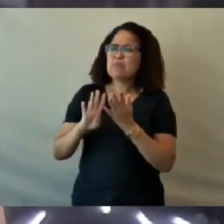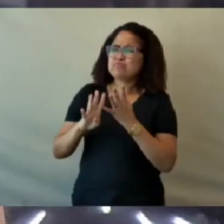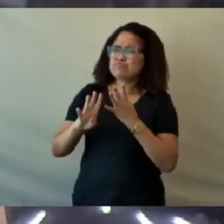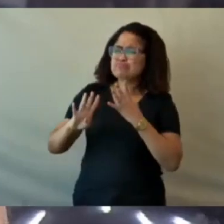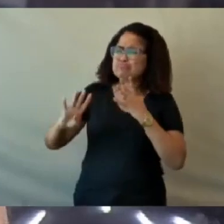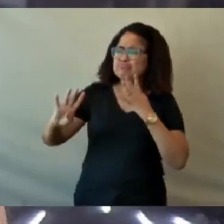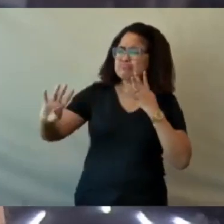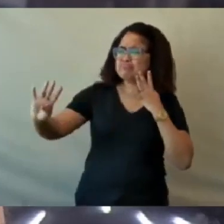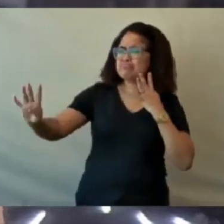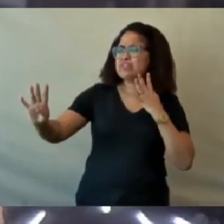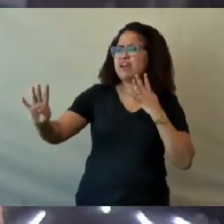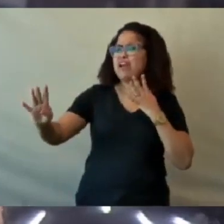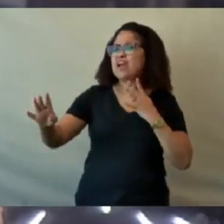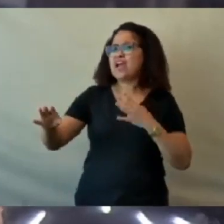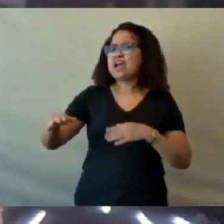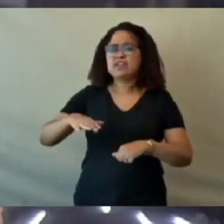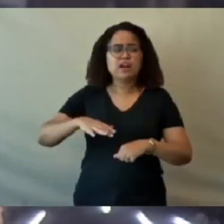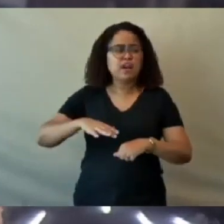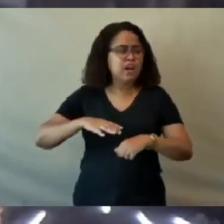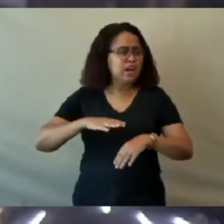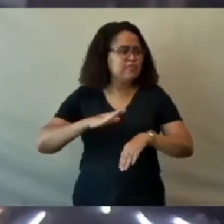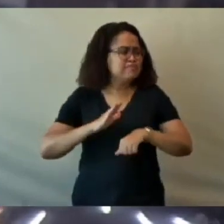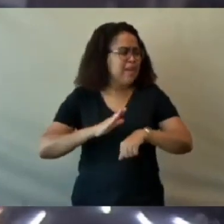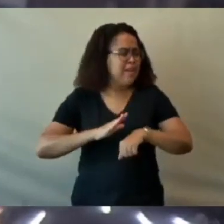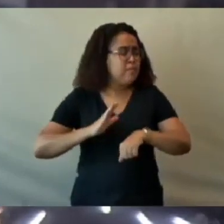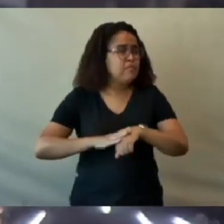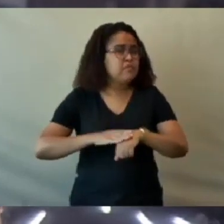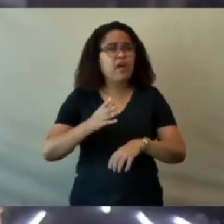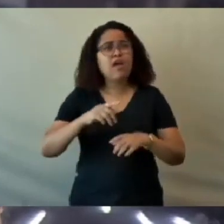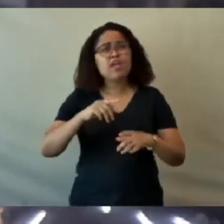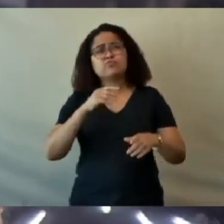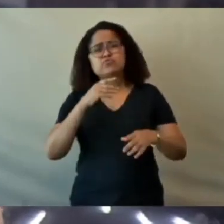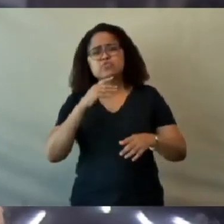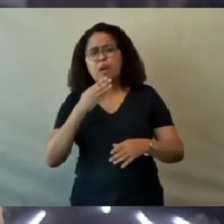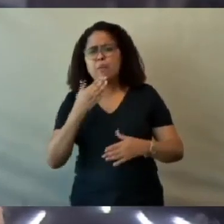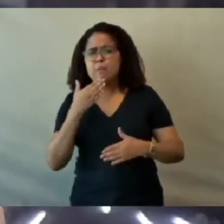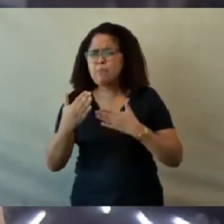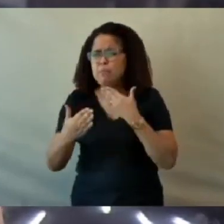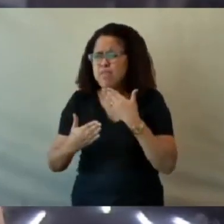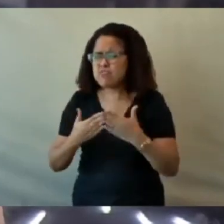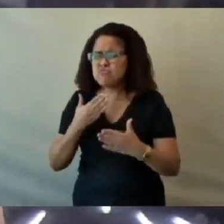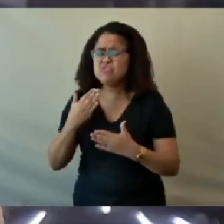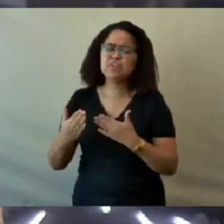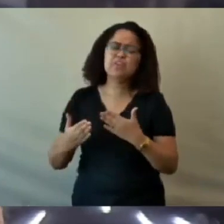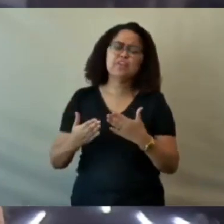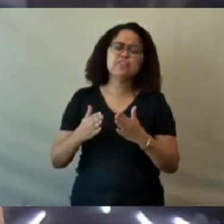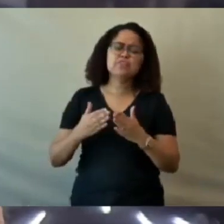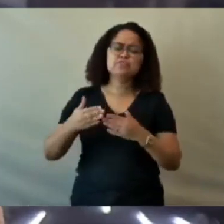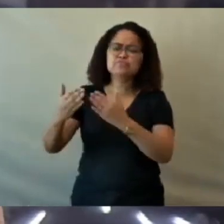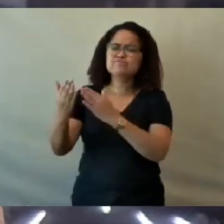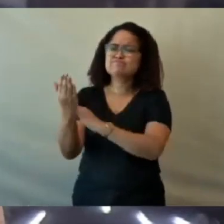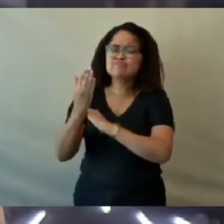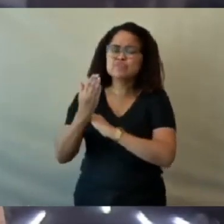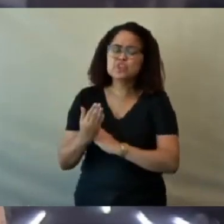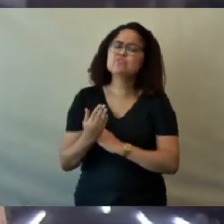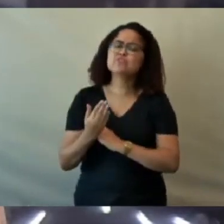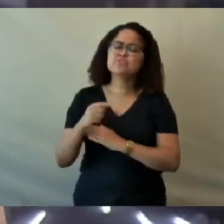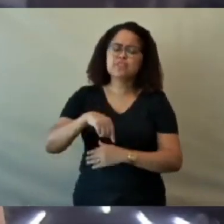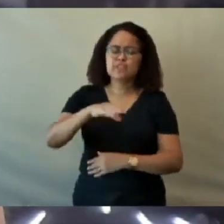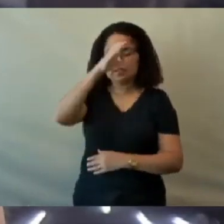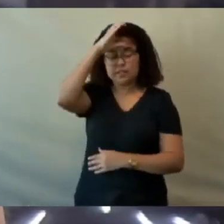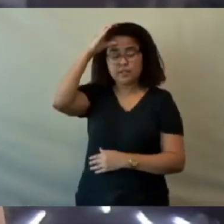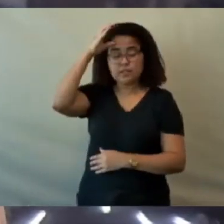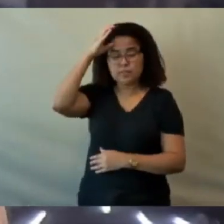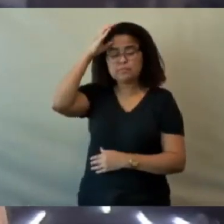Municipal para que as pessoas idosas sejam amparadas e atendidas depois de tanto terem produzido para que essa